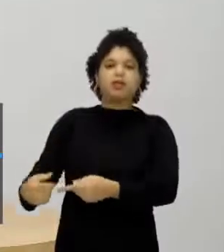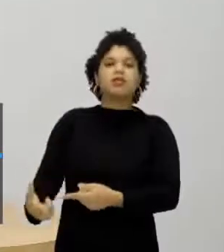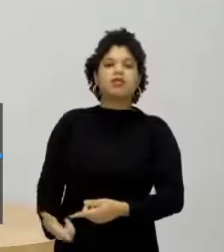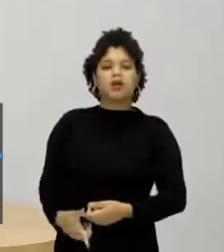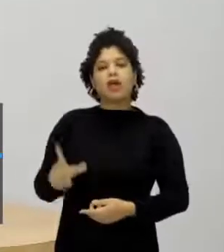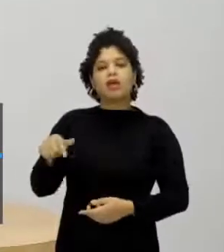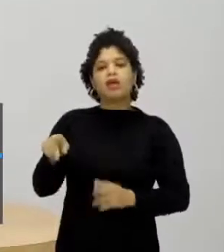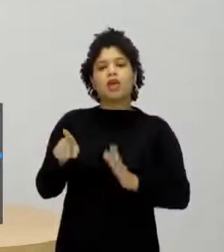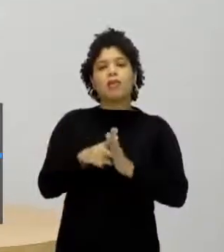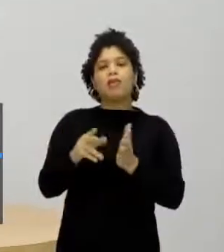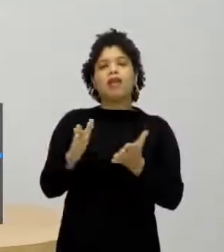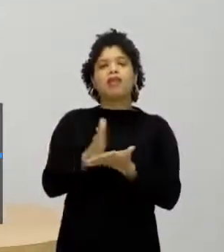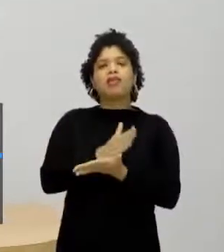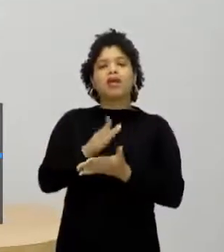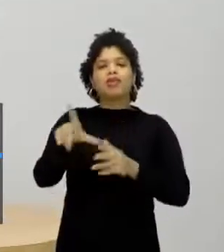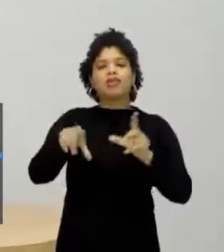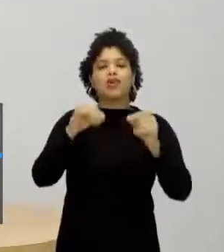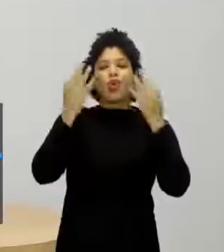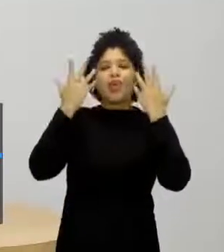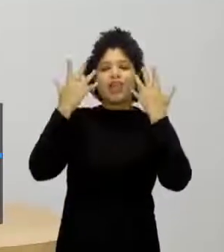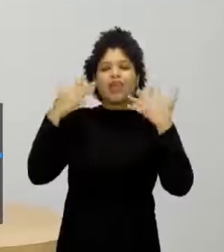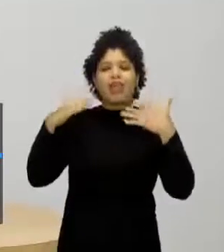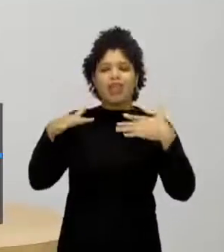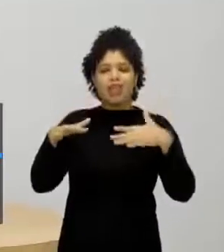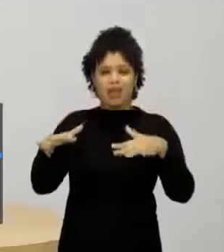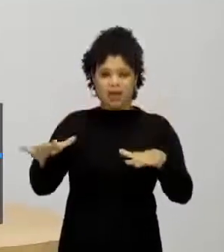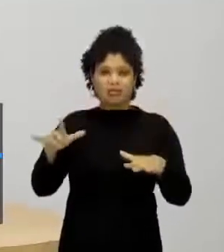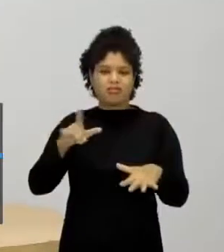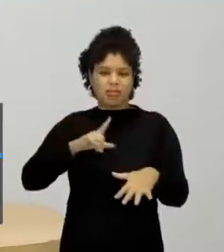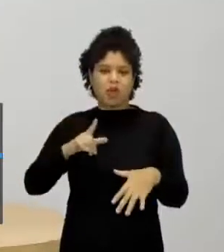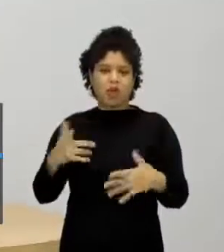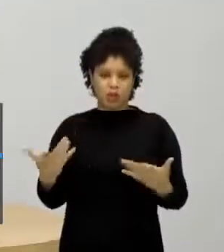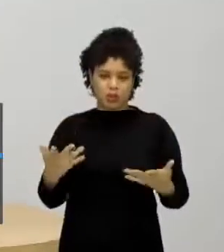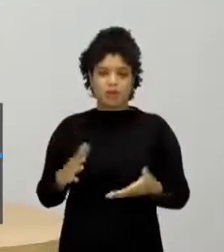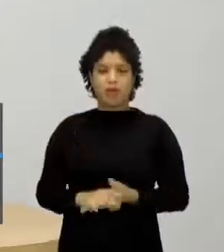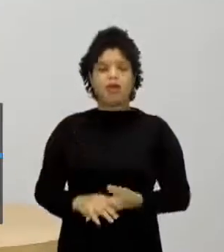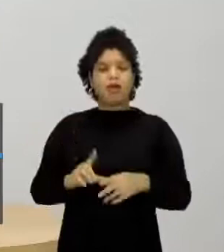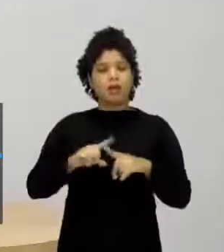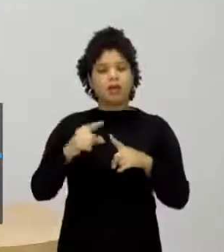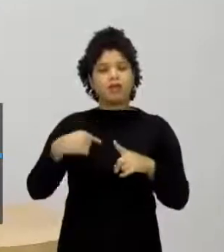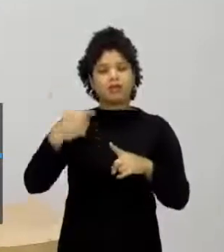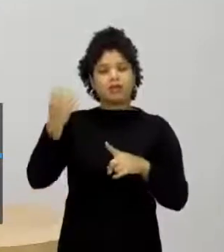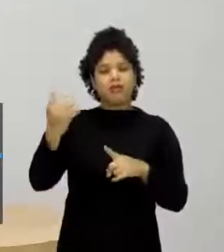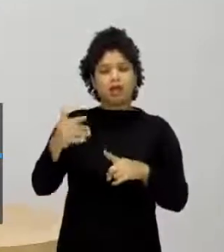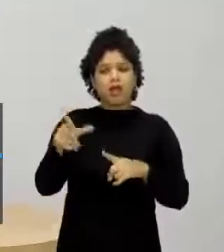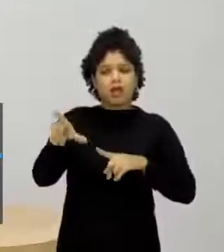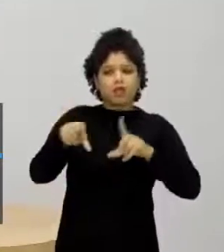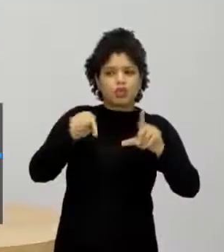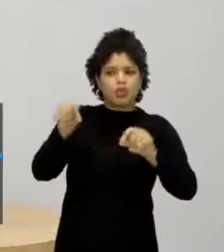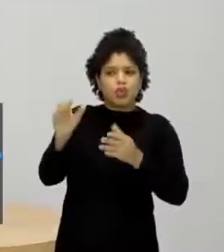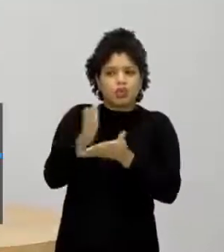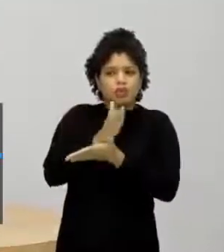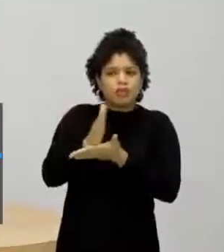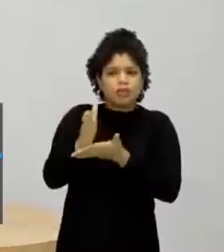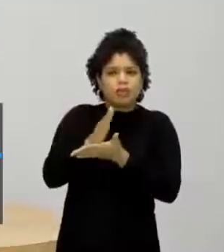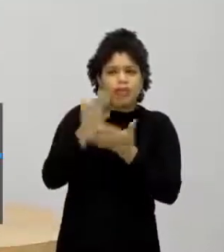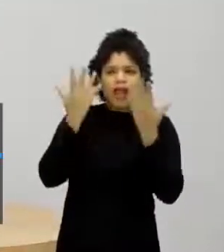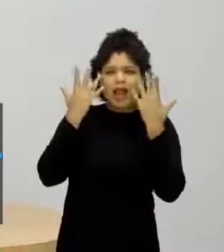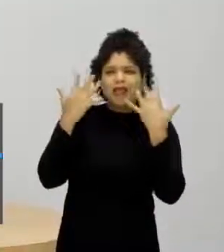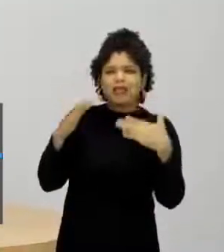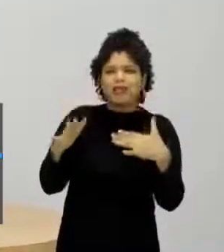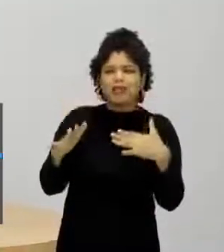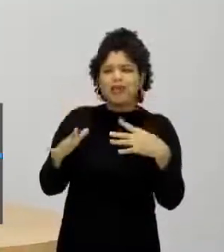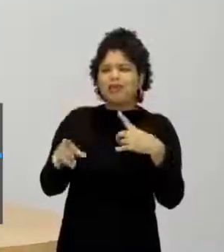teoria dele da seleção natural. E aí, justamente, né, quando a gente fala em seleção natural, do que a gente